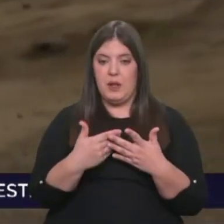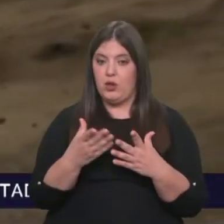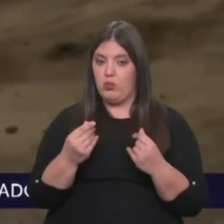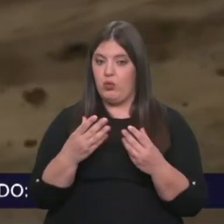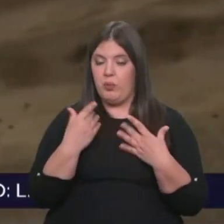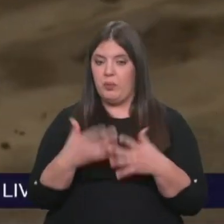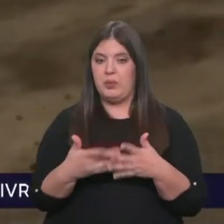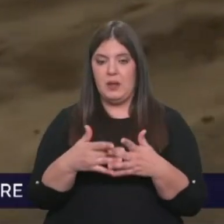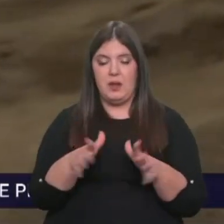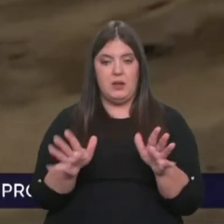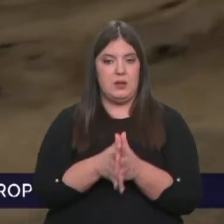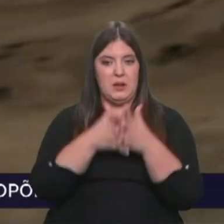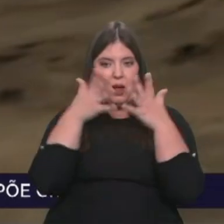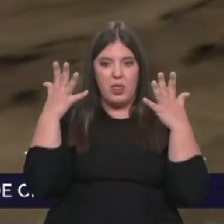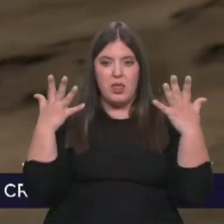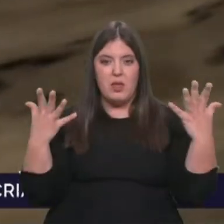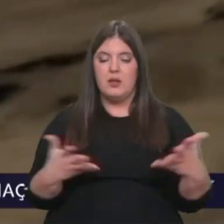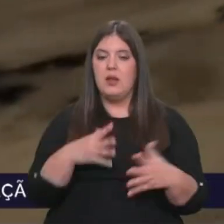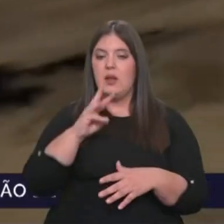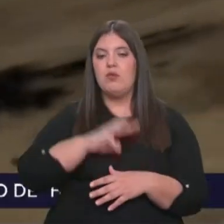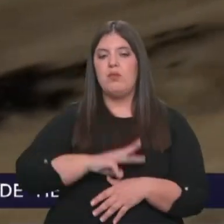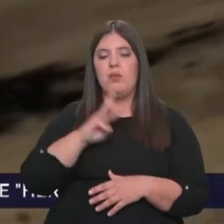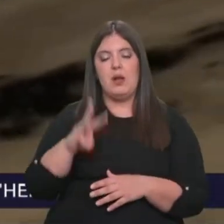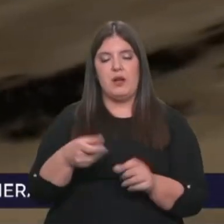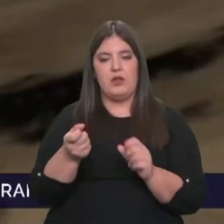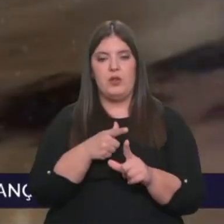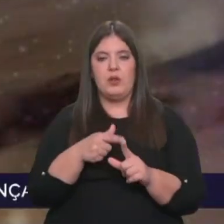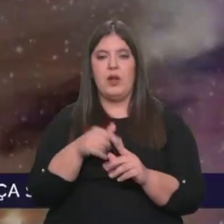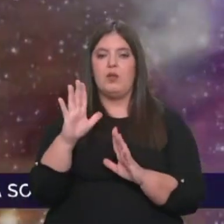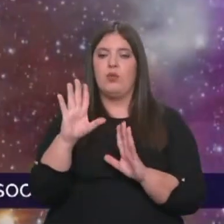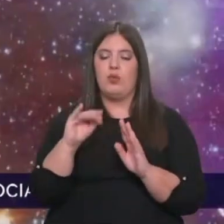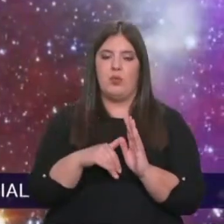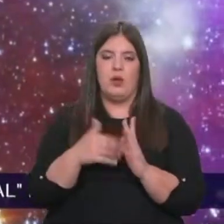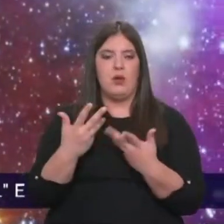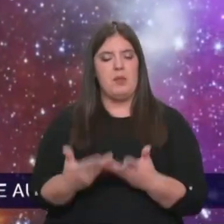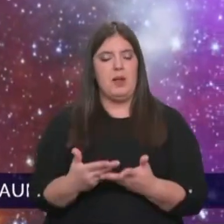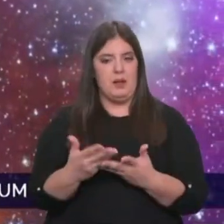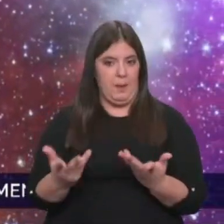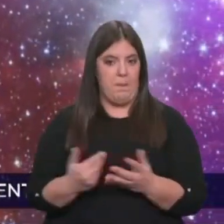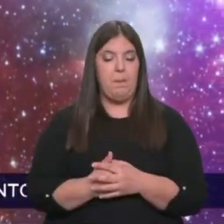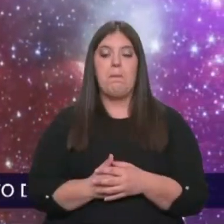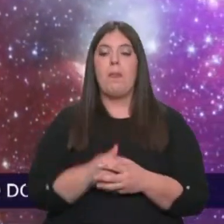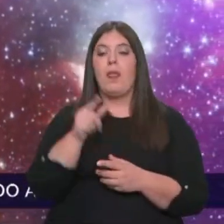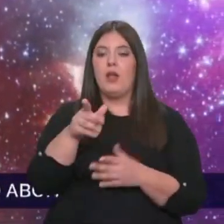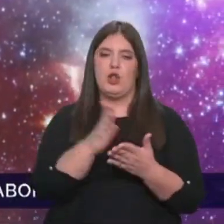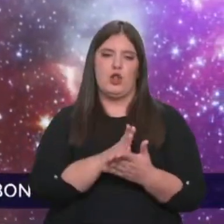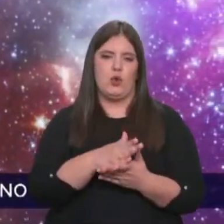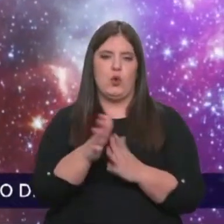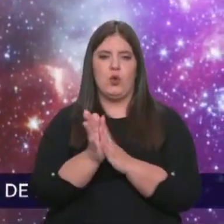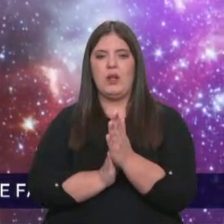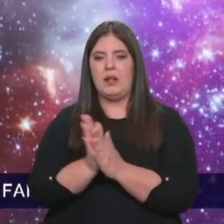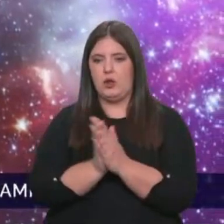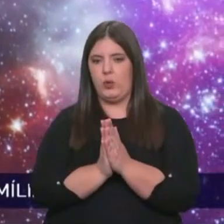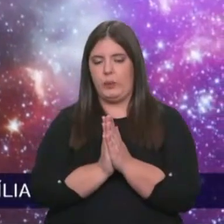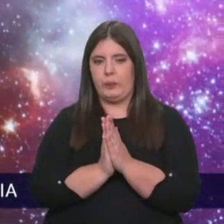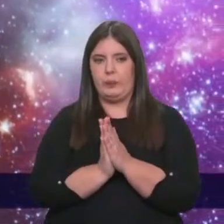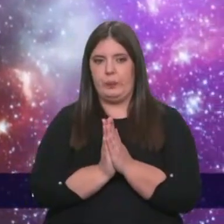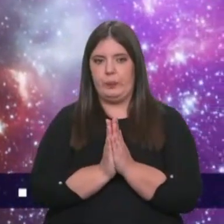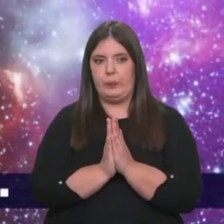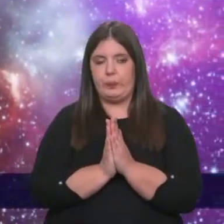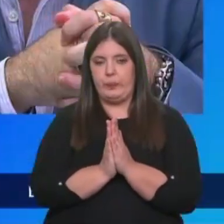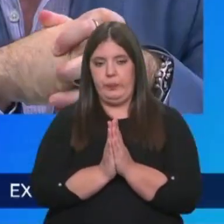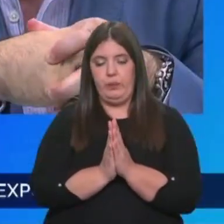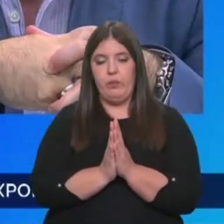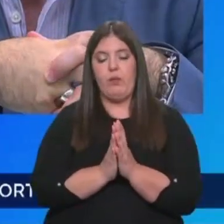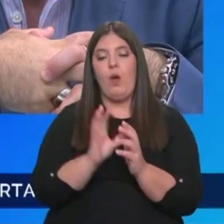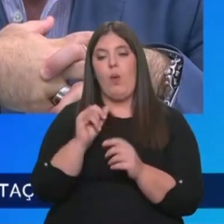maciças, gigantes, e temos milhares de estrelas com muito menos massa. E este estudo utilizou o comprimento de